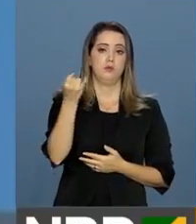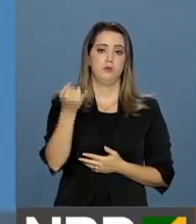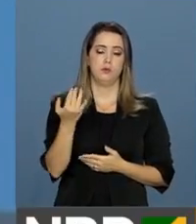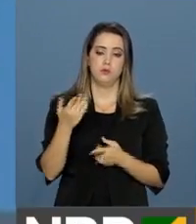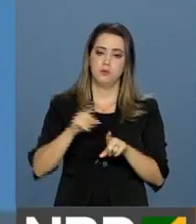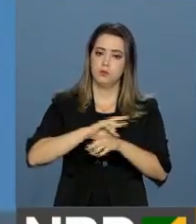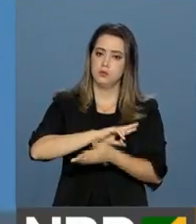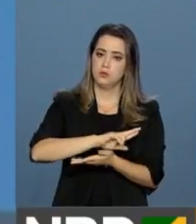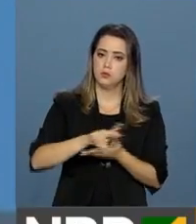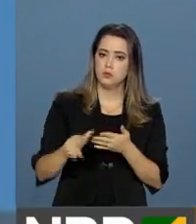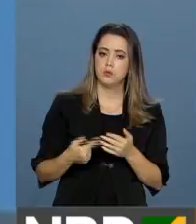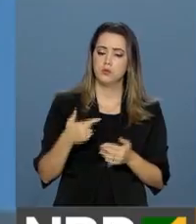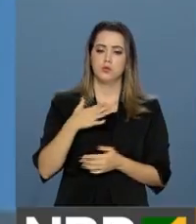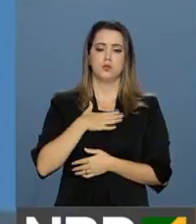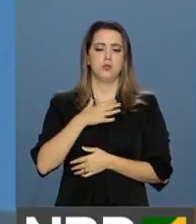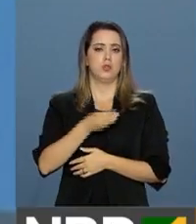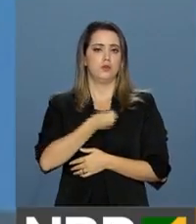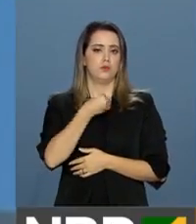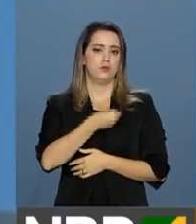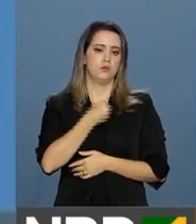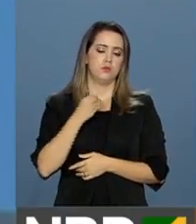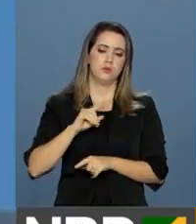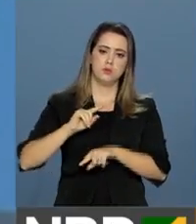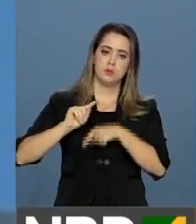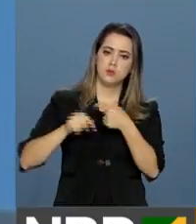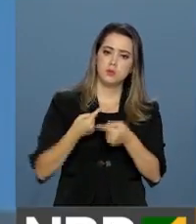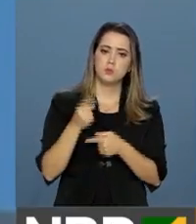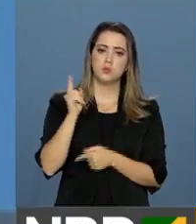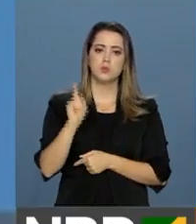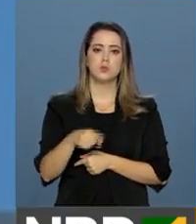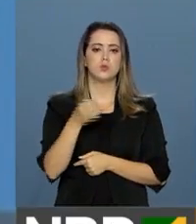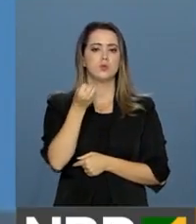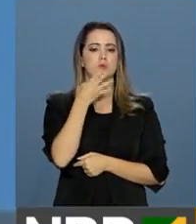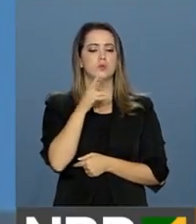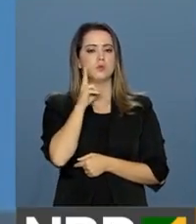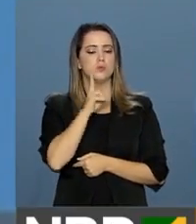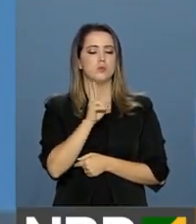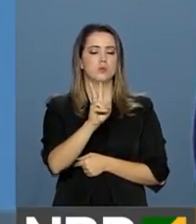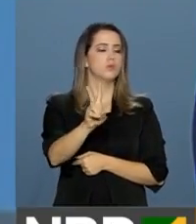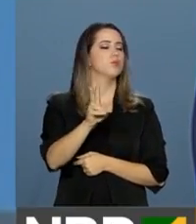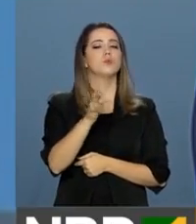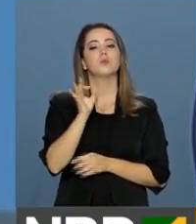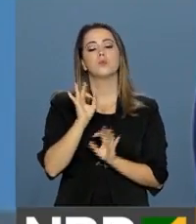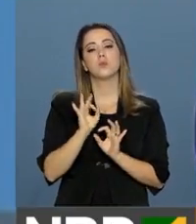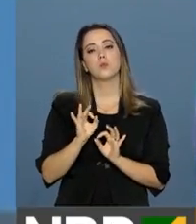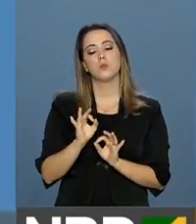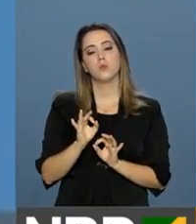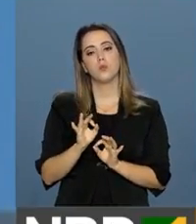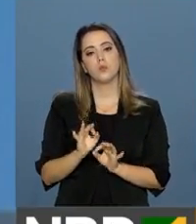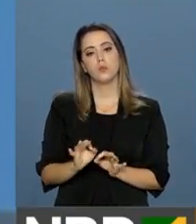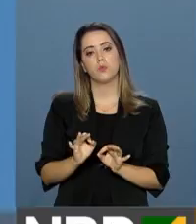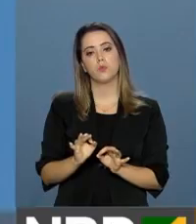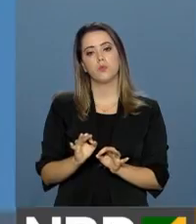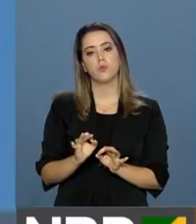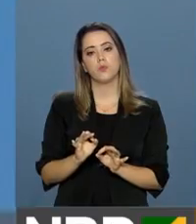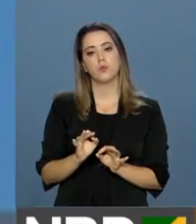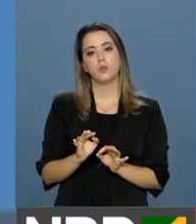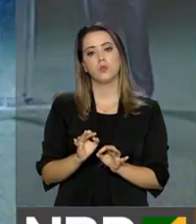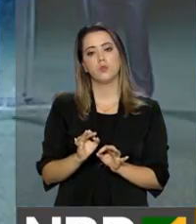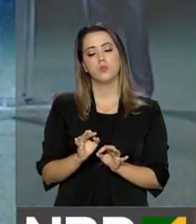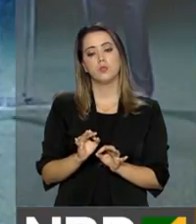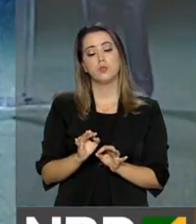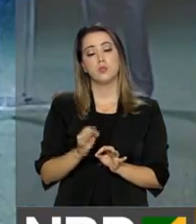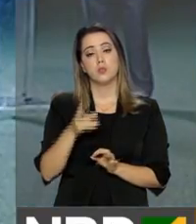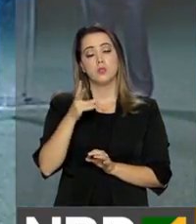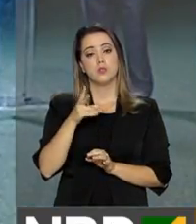grandiosa na minha vida ou depois até interessante como se verificaram invasões de escritórios de